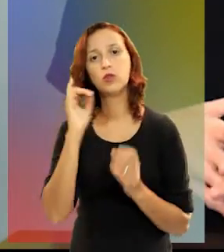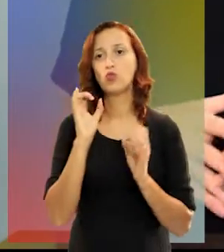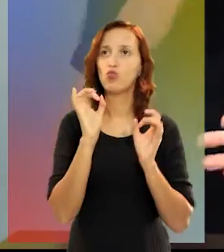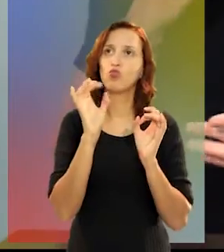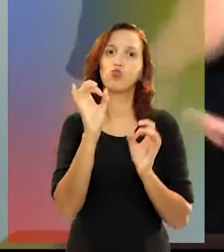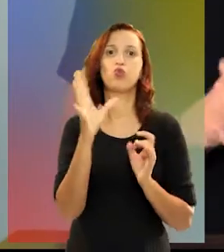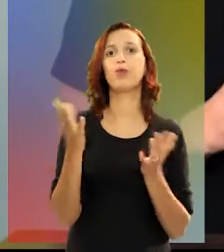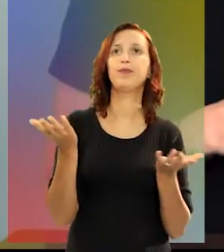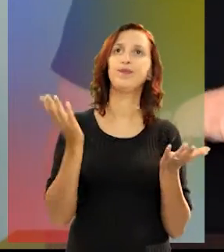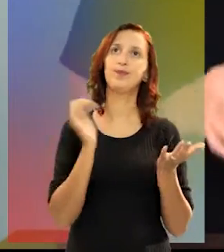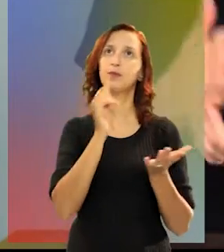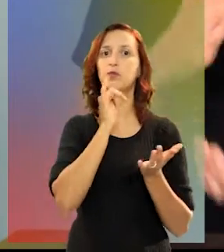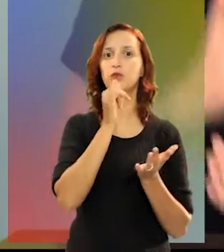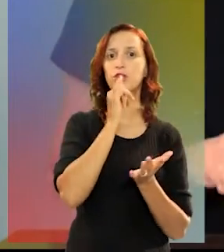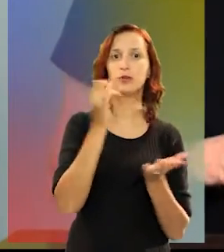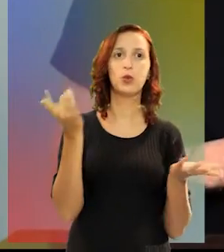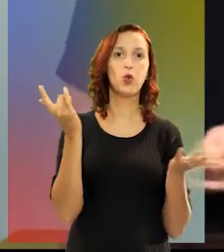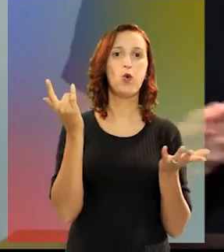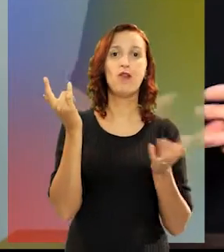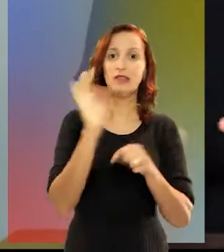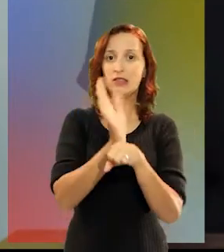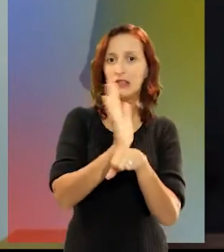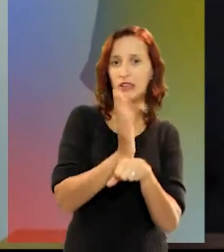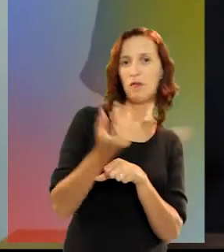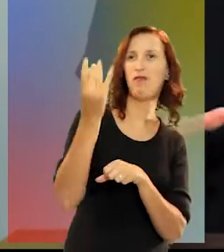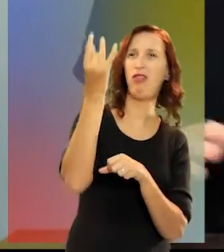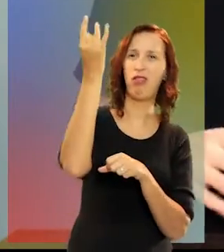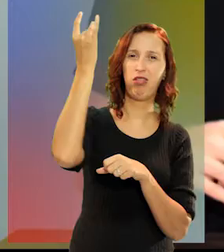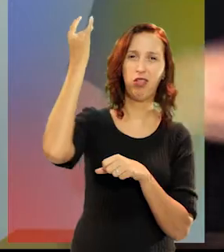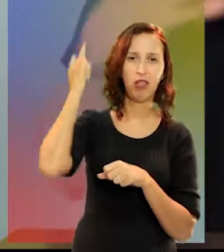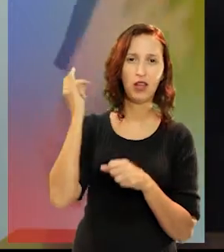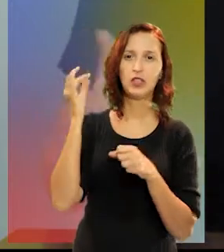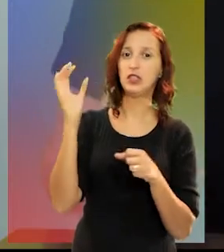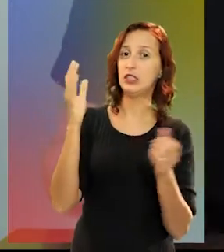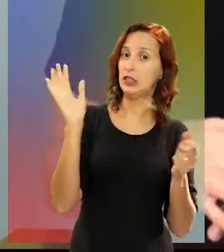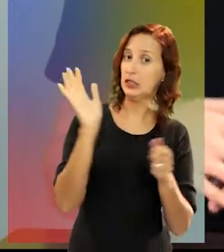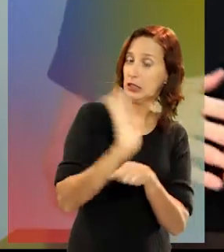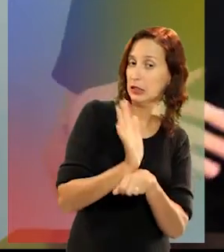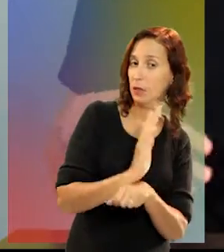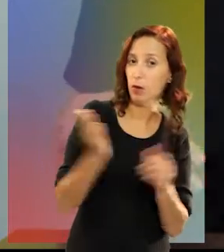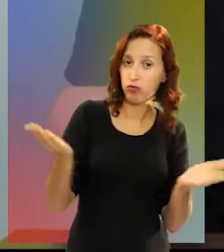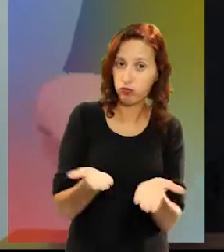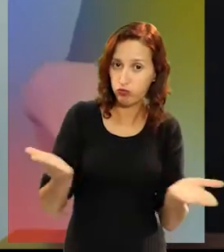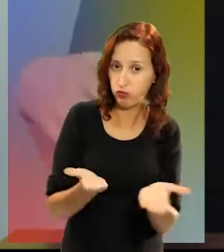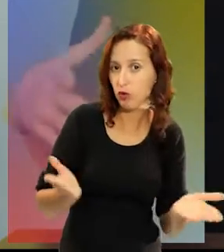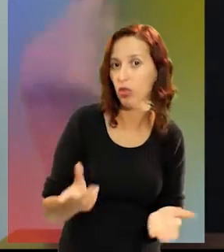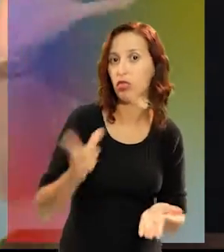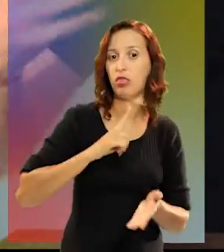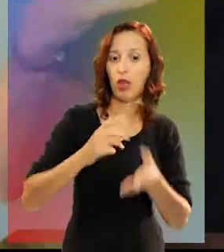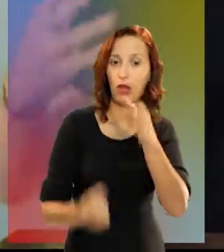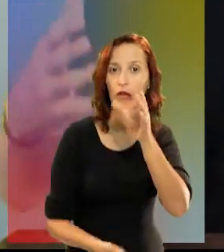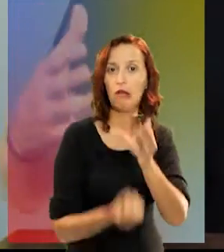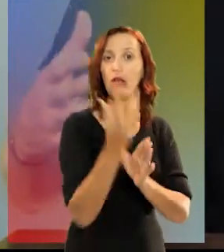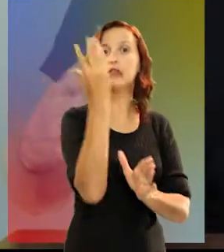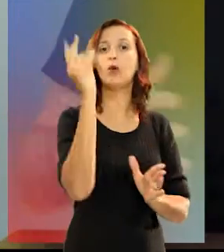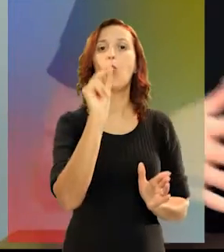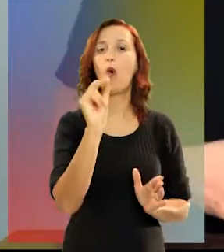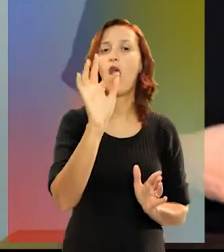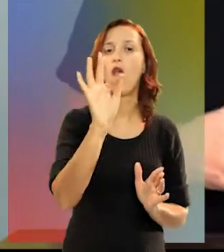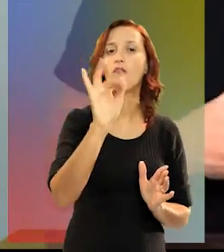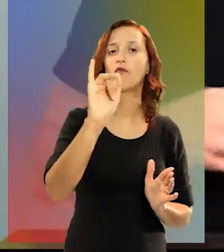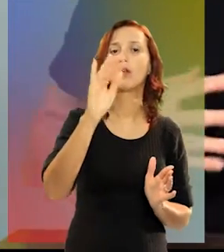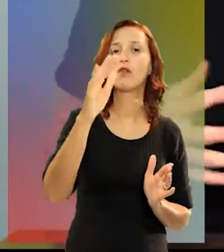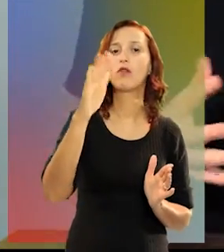um marco e divisor de águas do próprio cinema, mas elas também são marcos do gênero, né? Assim, você tem a criação da ficção